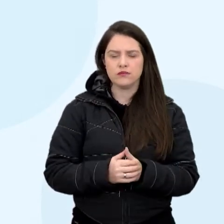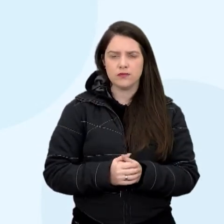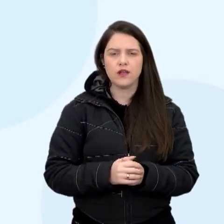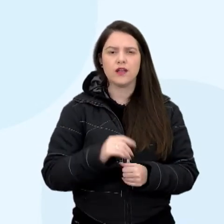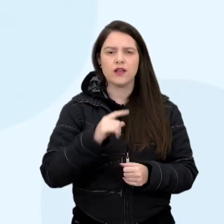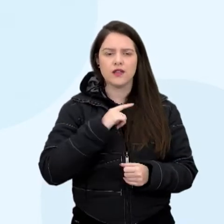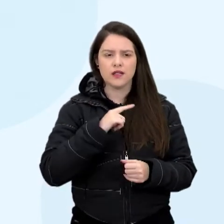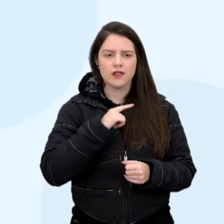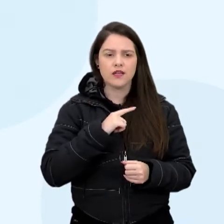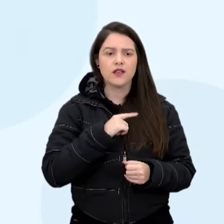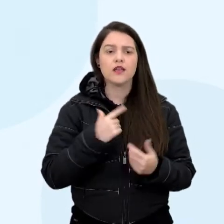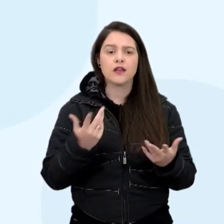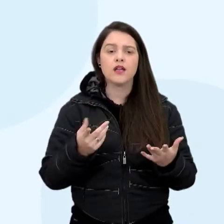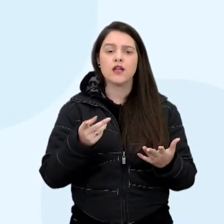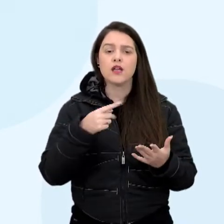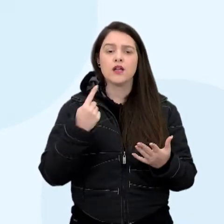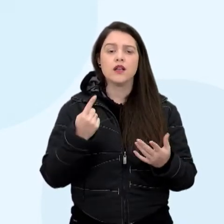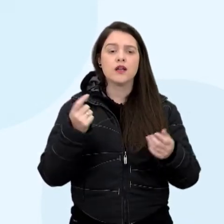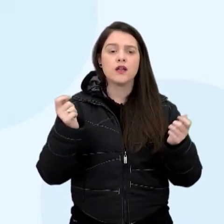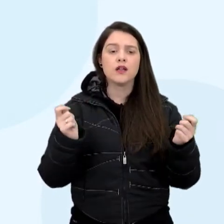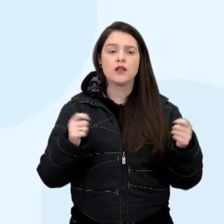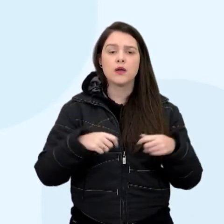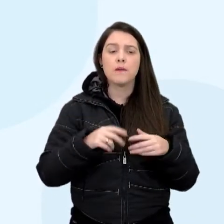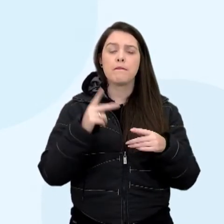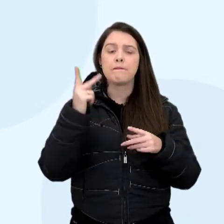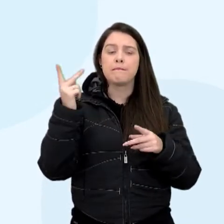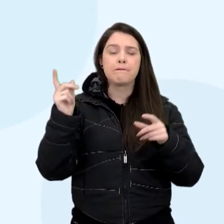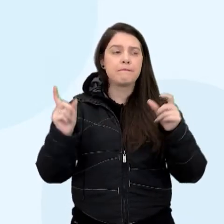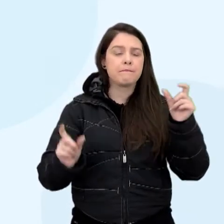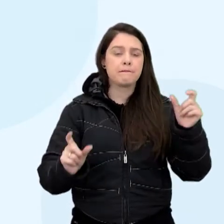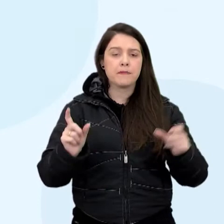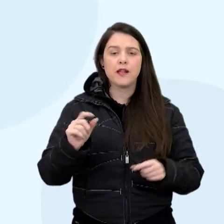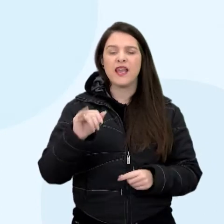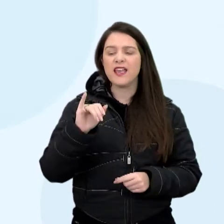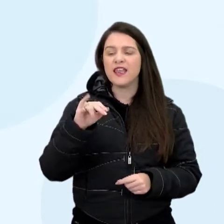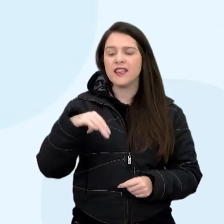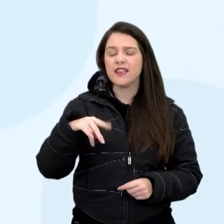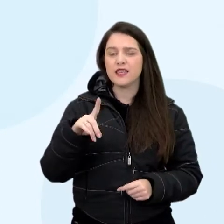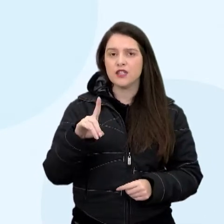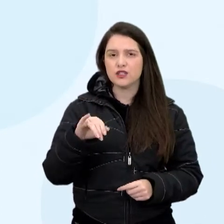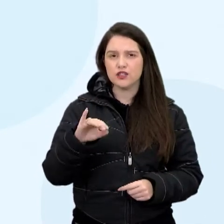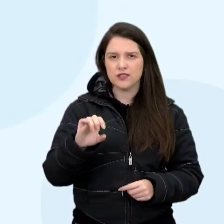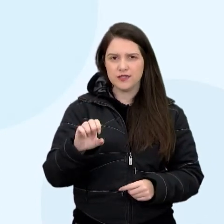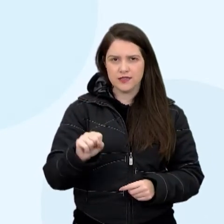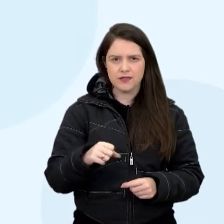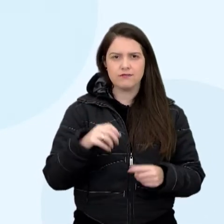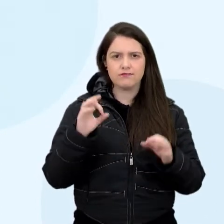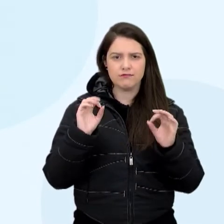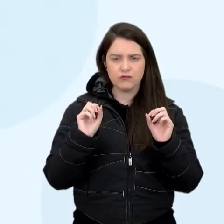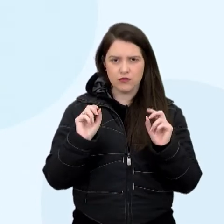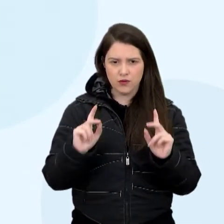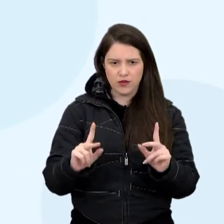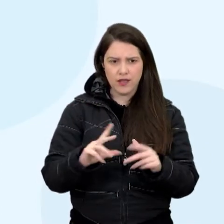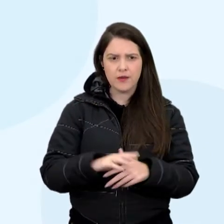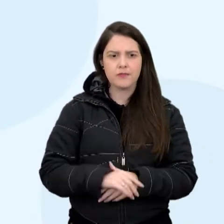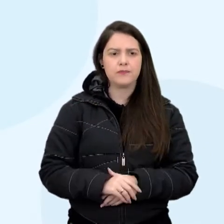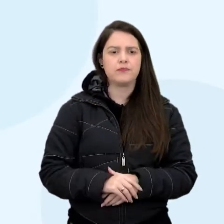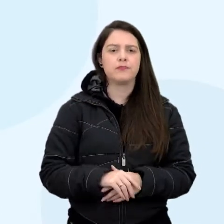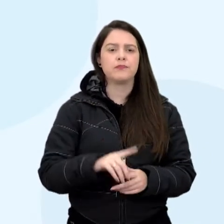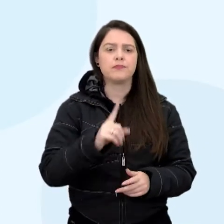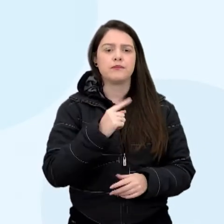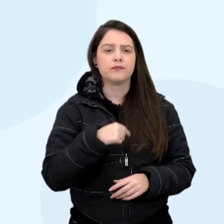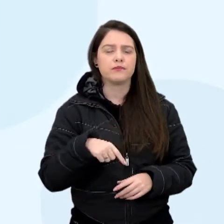Fernandes e Thiago, e aí a nossa praia, população em índices, tá ok? Então é essa estrutura que a gente